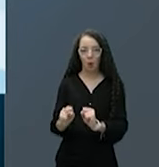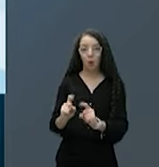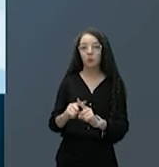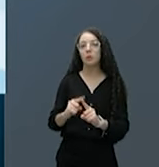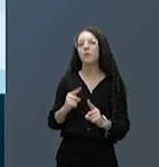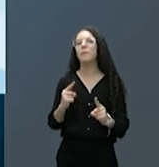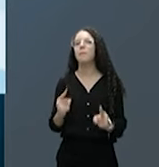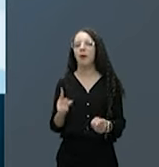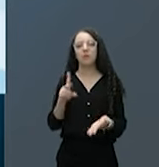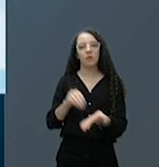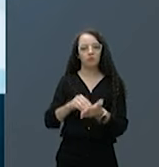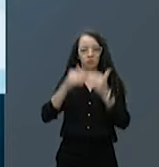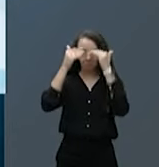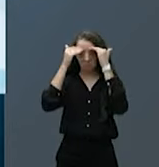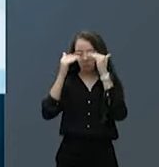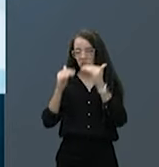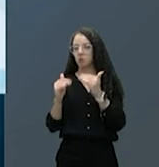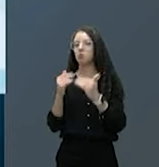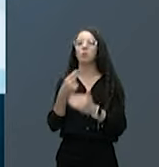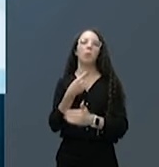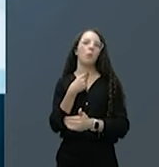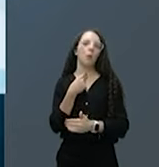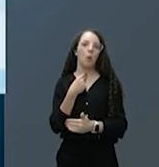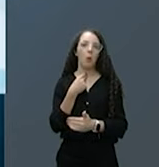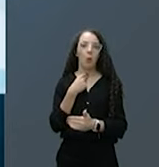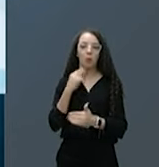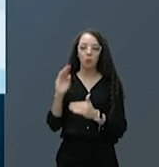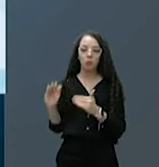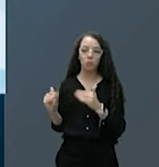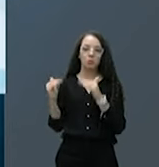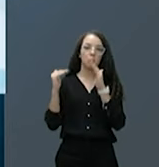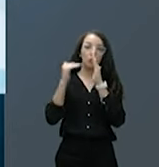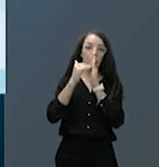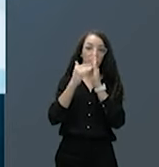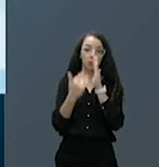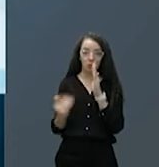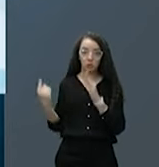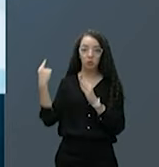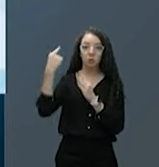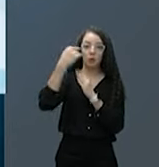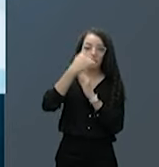de forma desrespeitosa e ultrapassando os limites toleráveis.